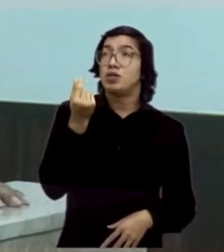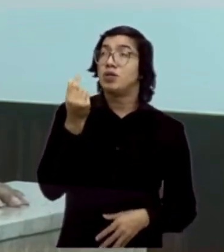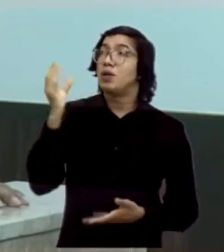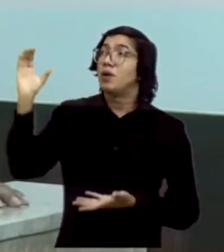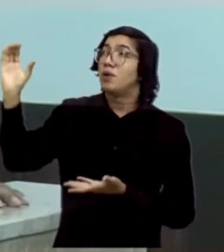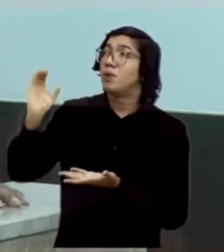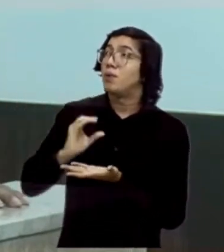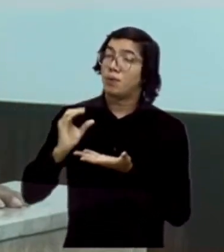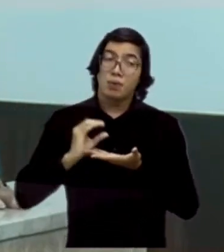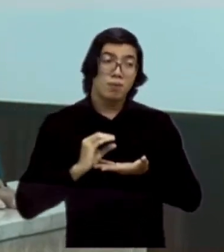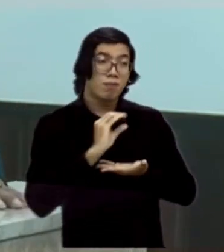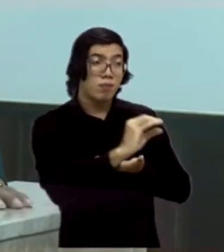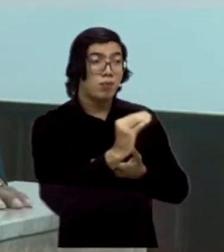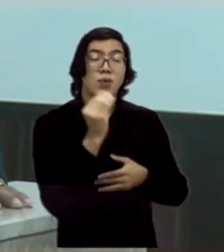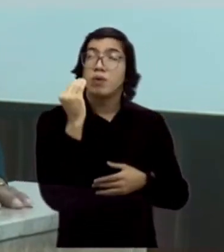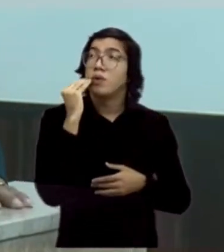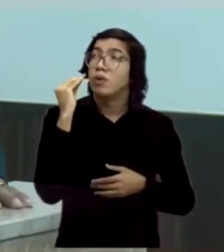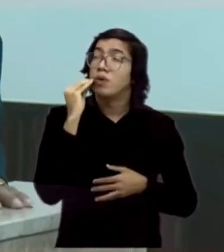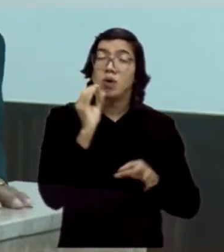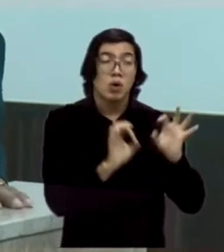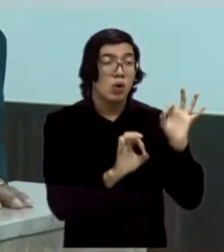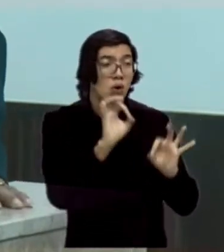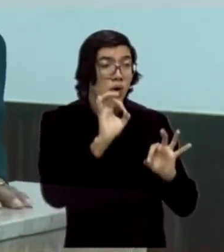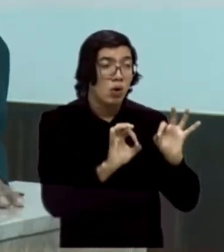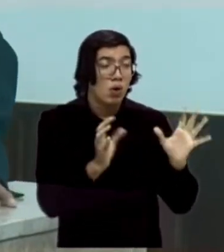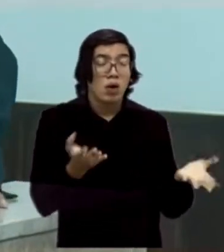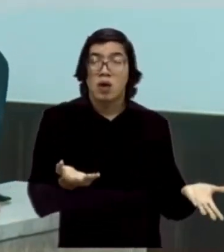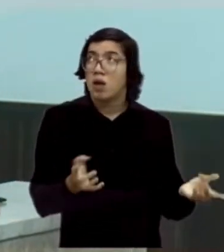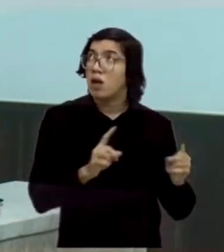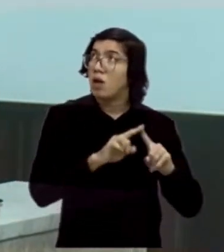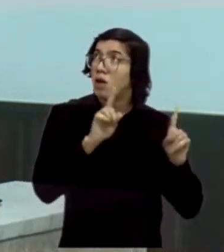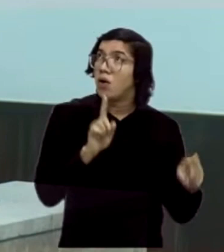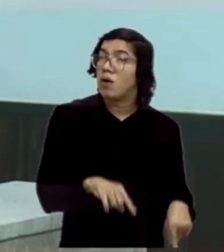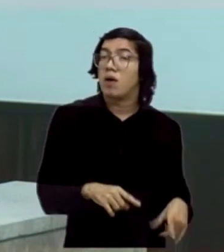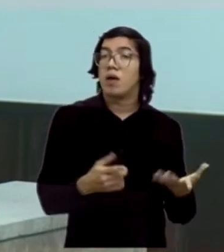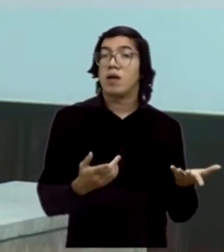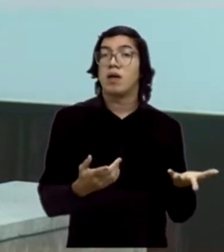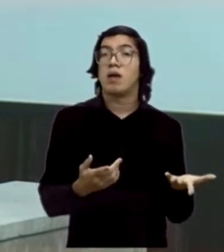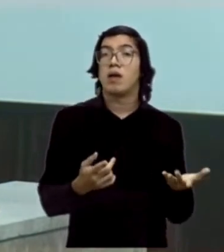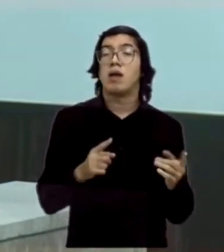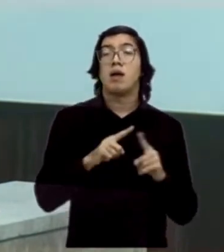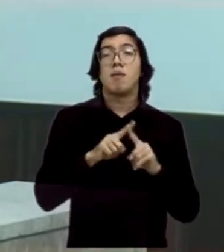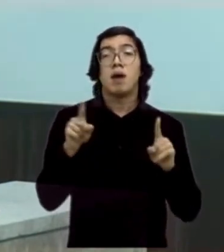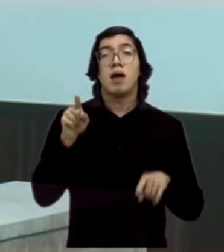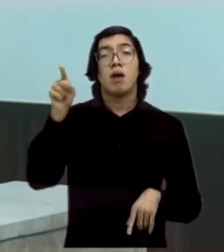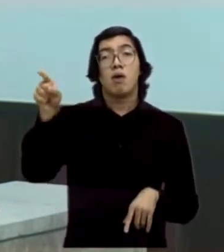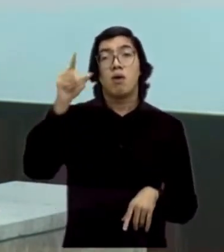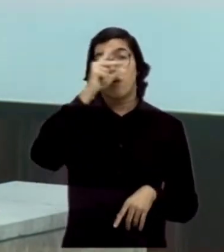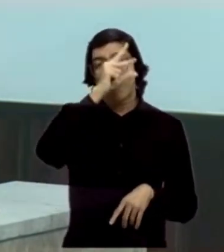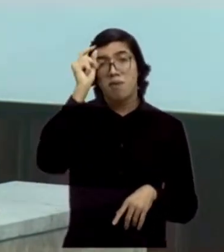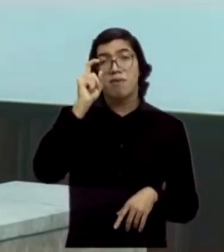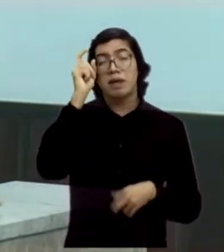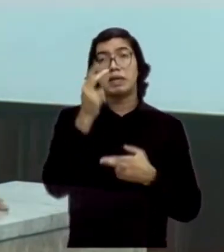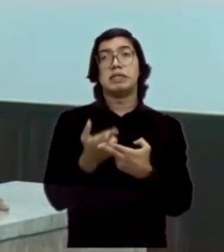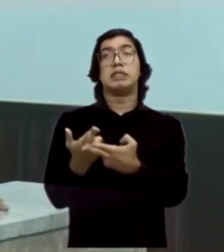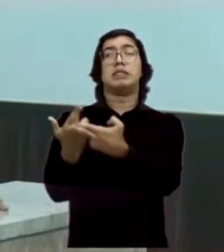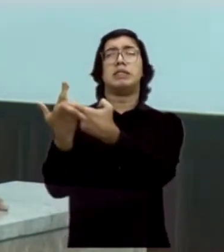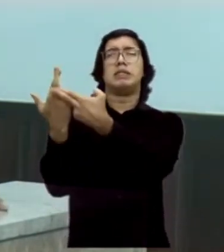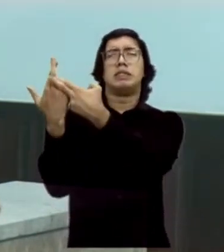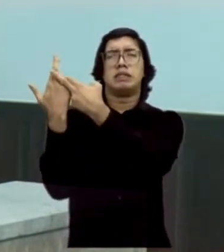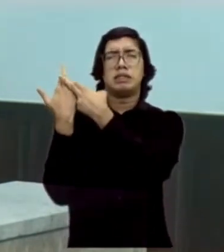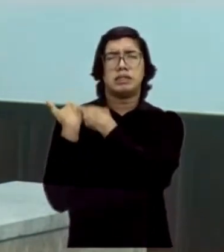que se venha outros recursos para fazer determinadas ações, a ponto do prefeito estar tendo que arcar com tudo,